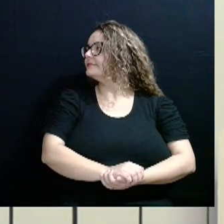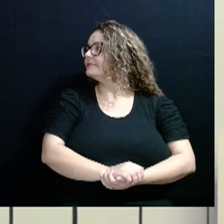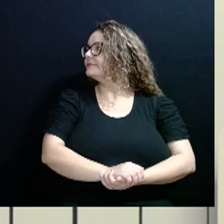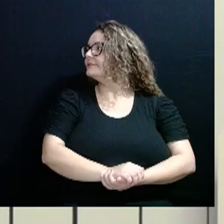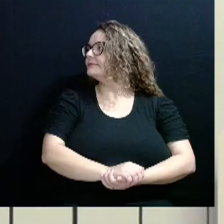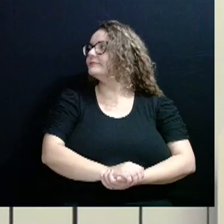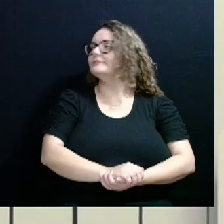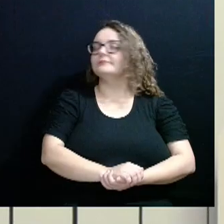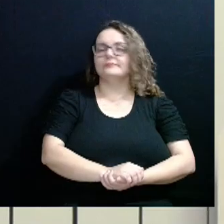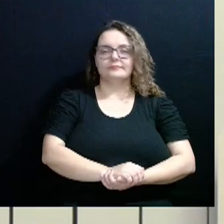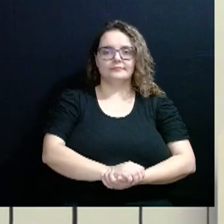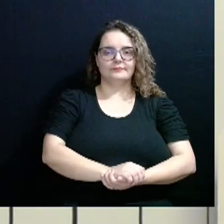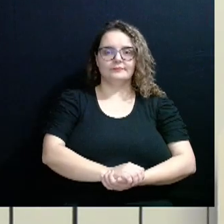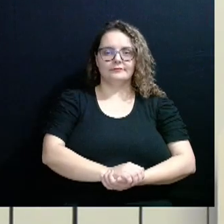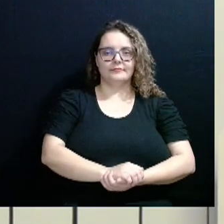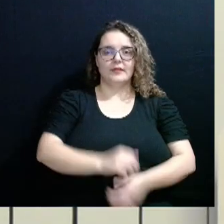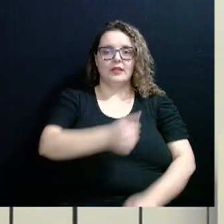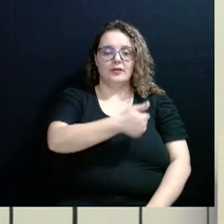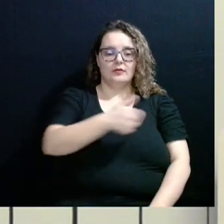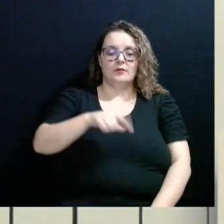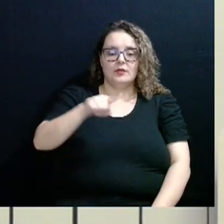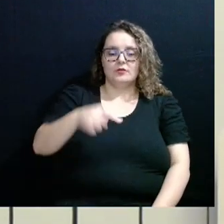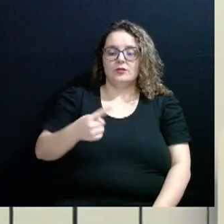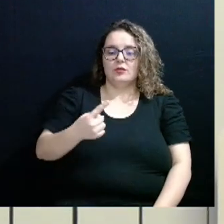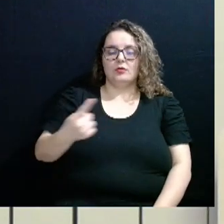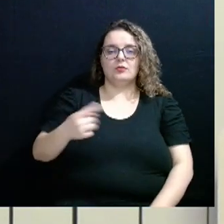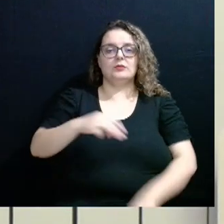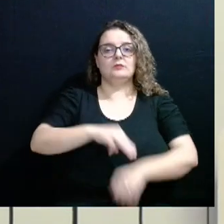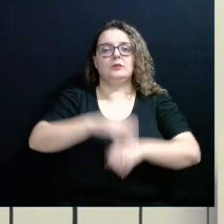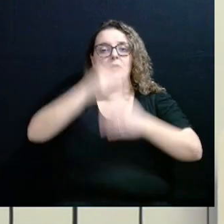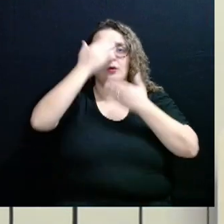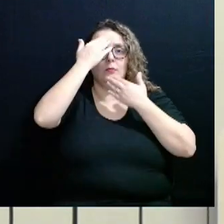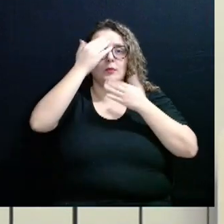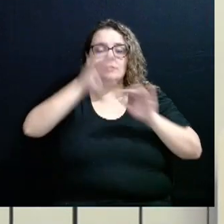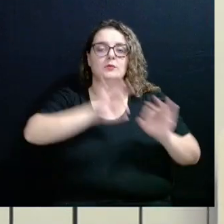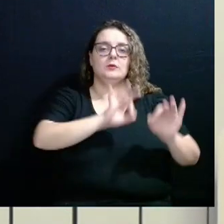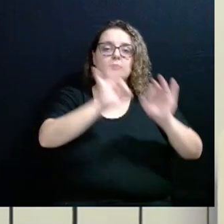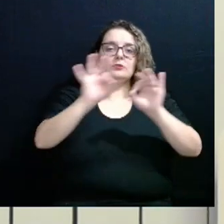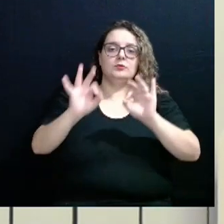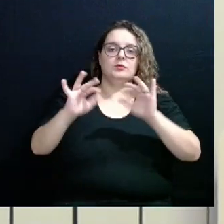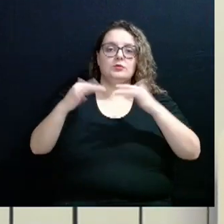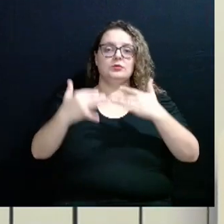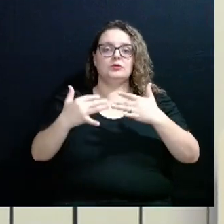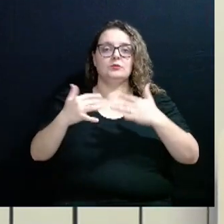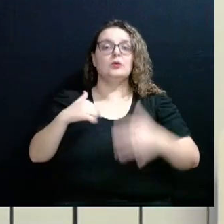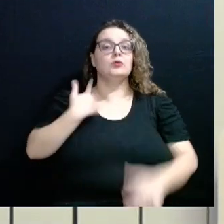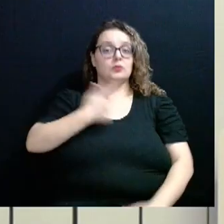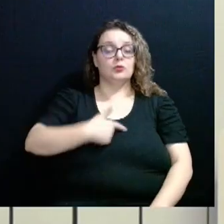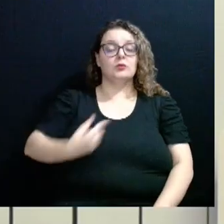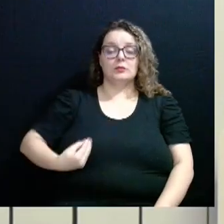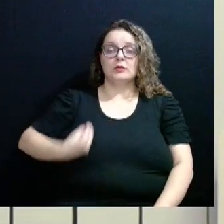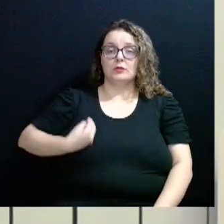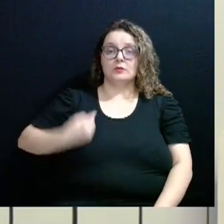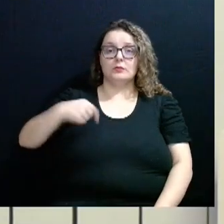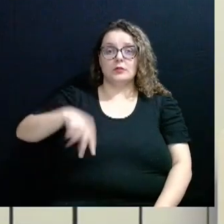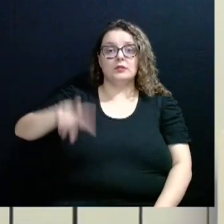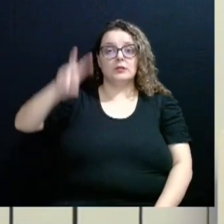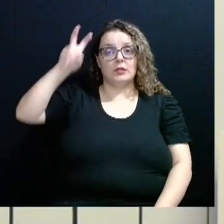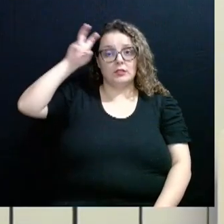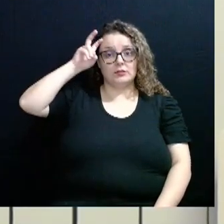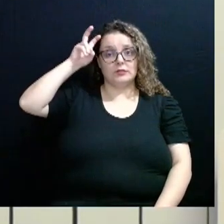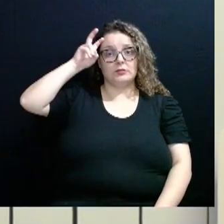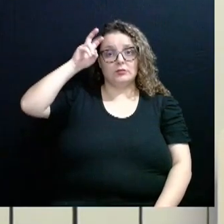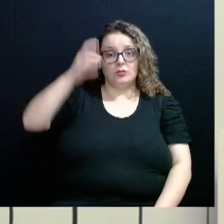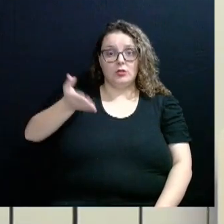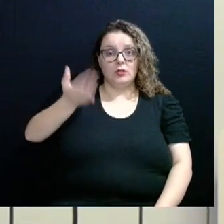Meio-dia mais 11 minutos. Muito obrigado pela sua companhia, pela sua audiência. Estamos ao vivo nesta quinta-feira e vamos com as notícias